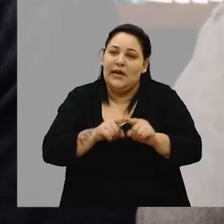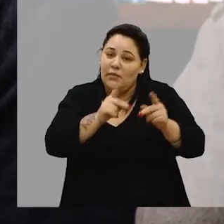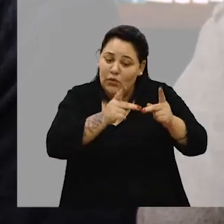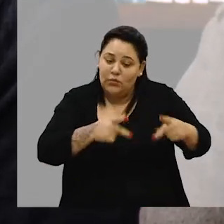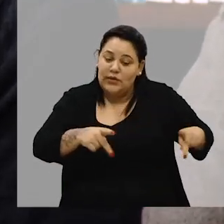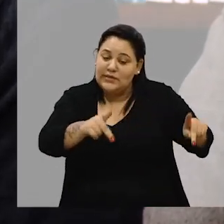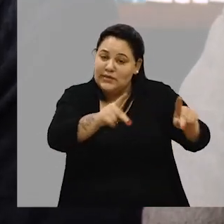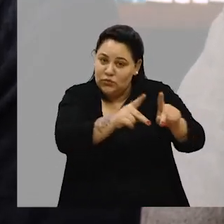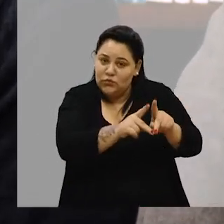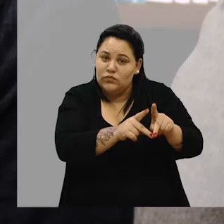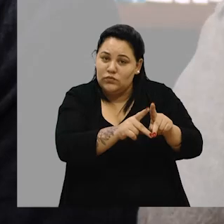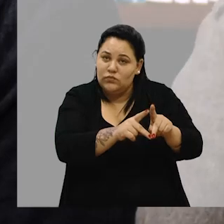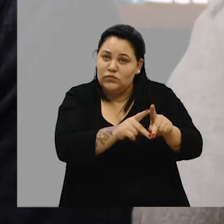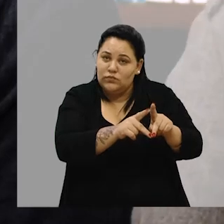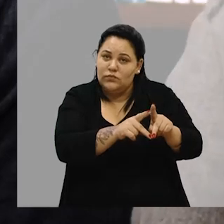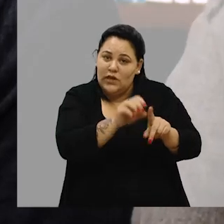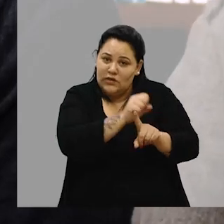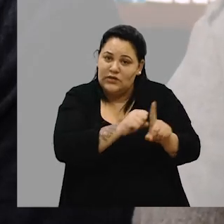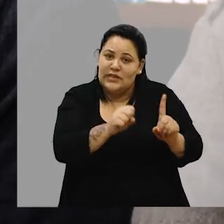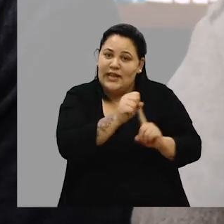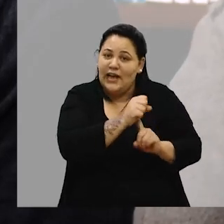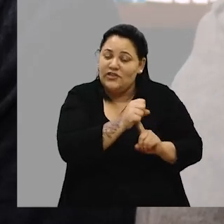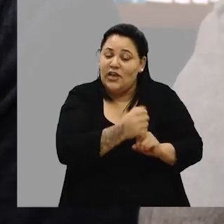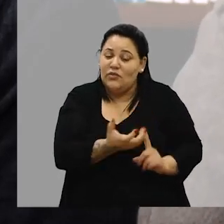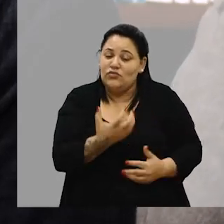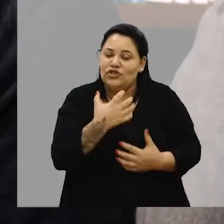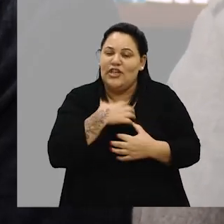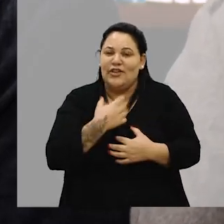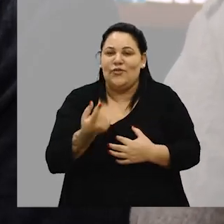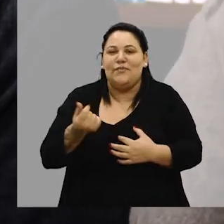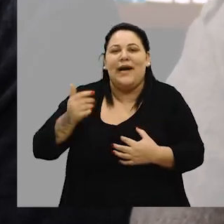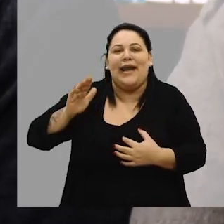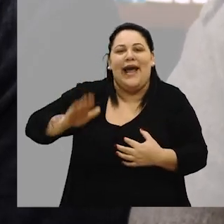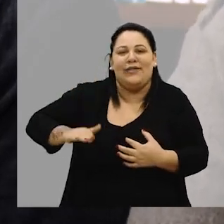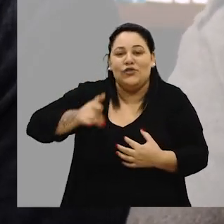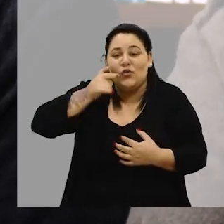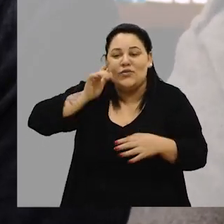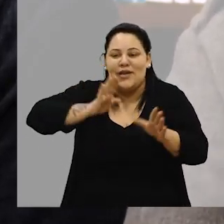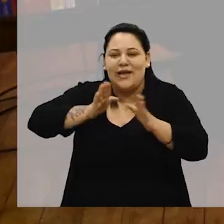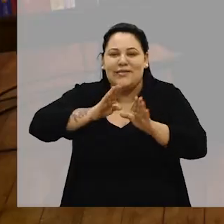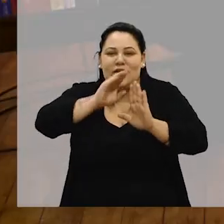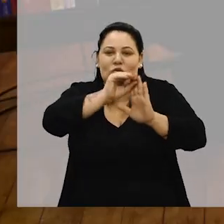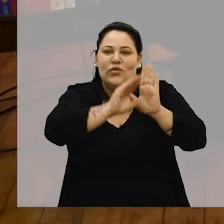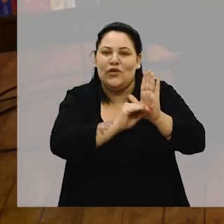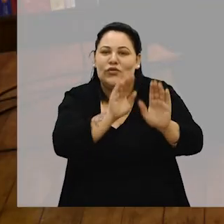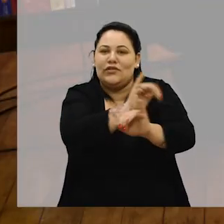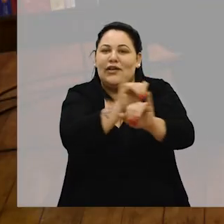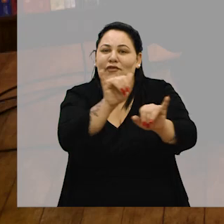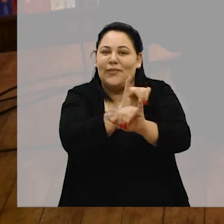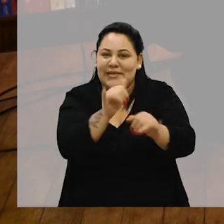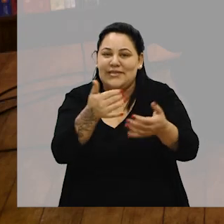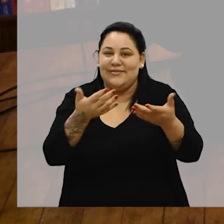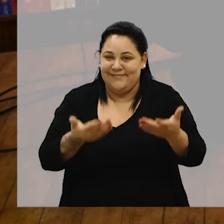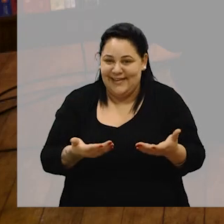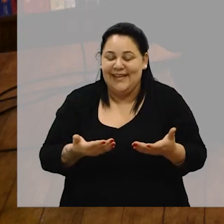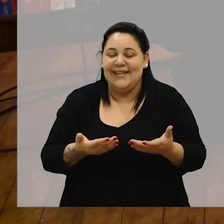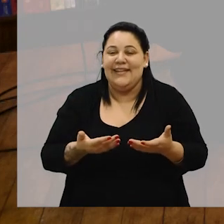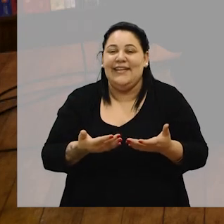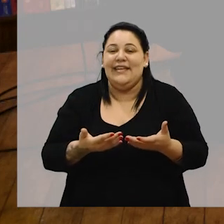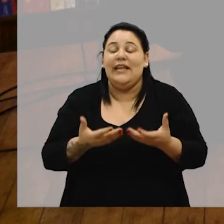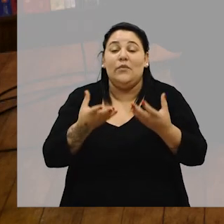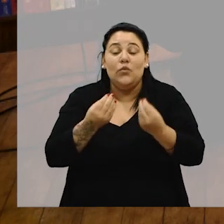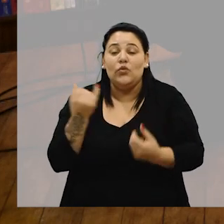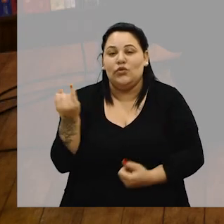forma também a população, né, a forma barata, digamos assim, de chegar a esse conteúdo, né, dessa